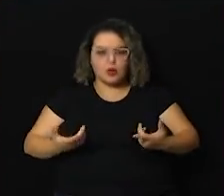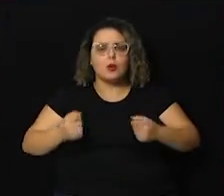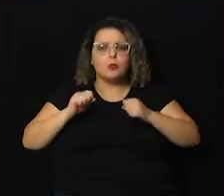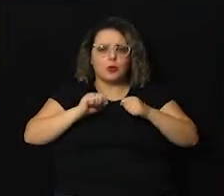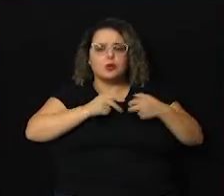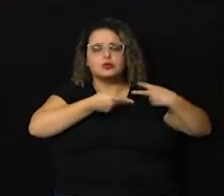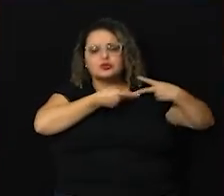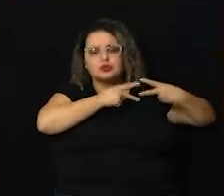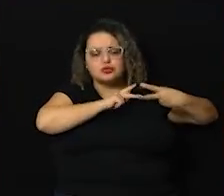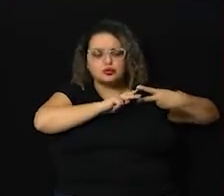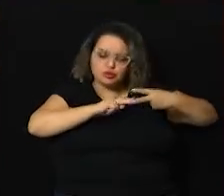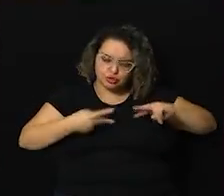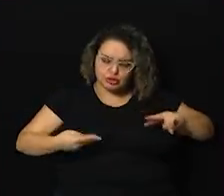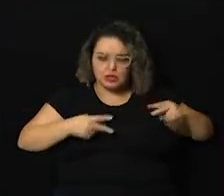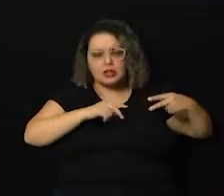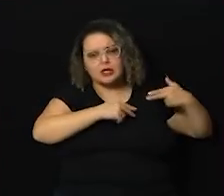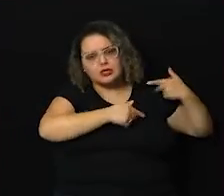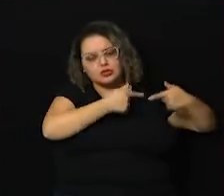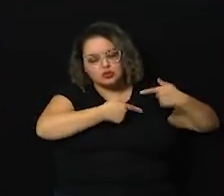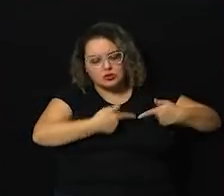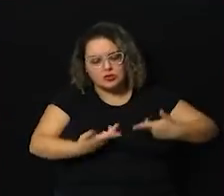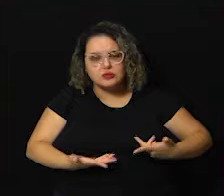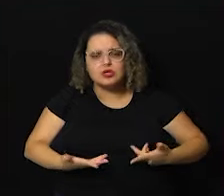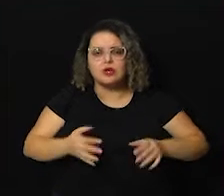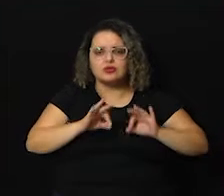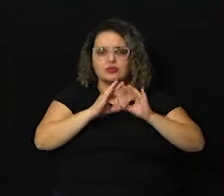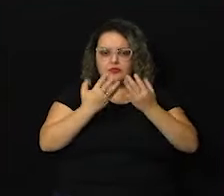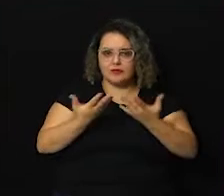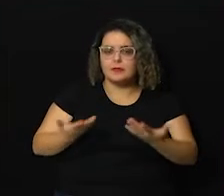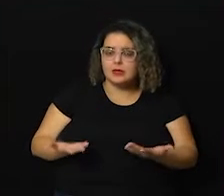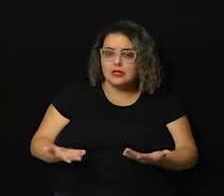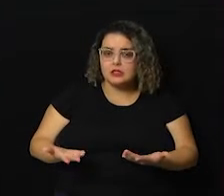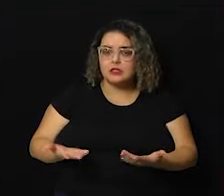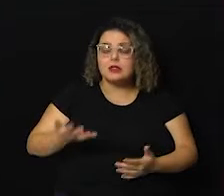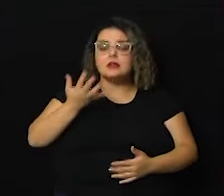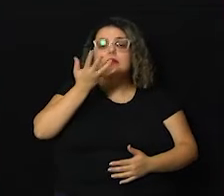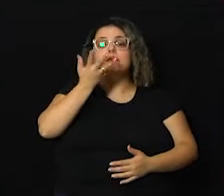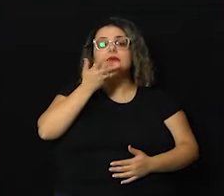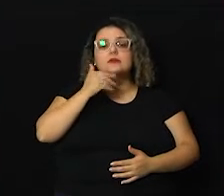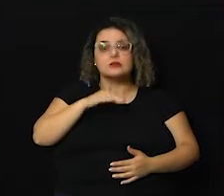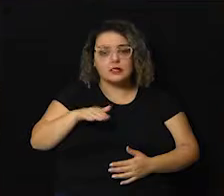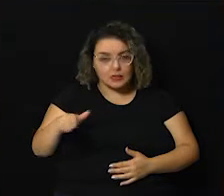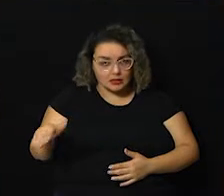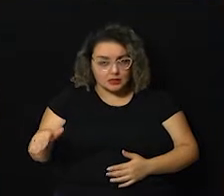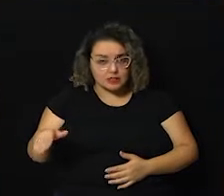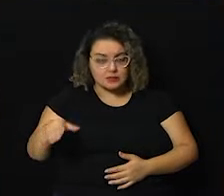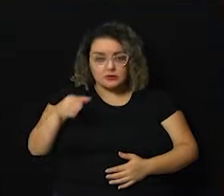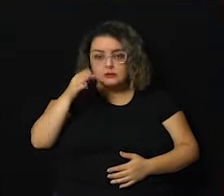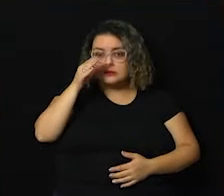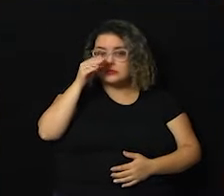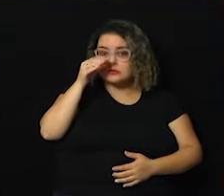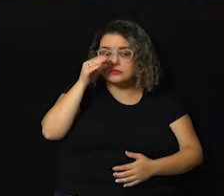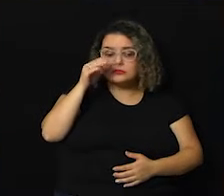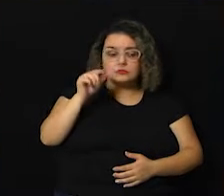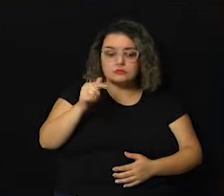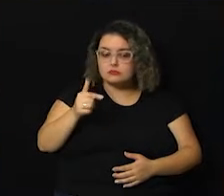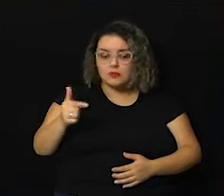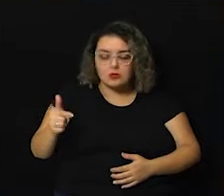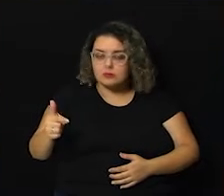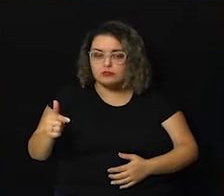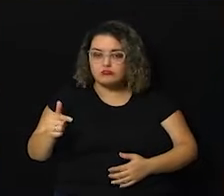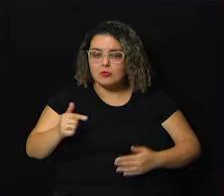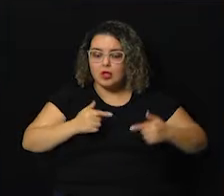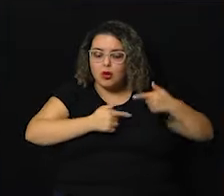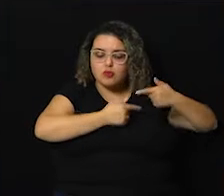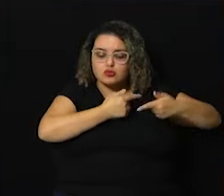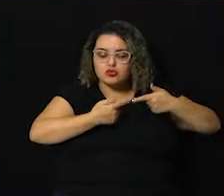ser hereditário no caso de criança? Veja, na criança, curiosamente, não tem tanto a